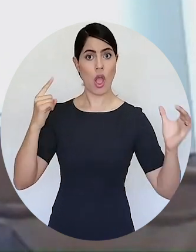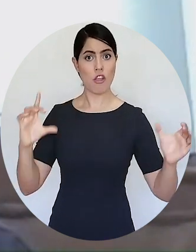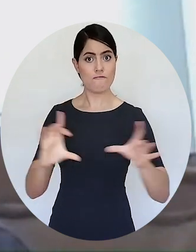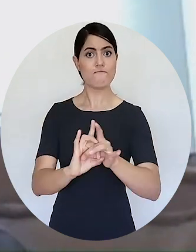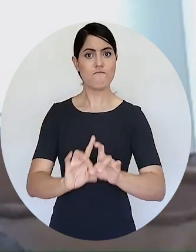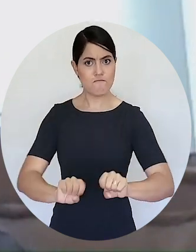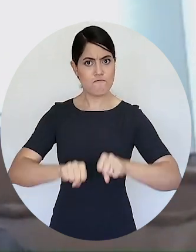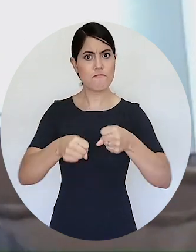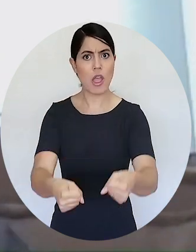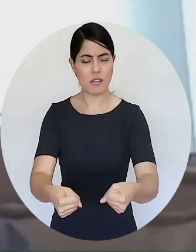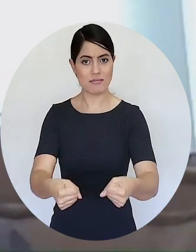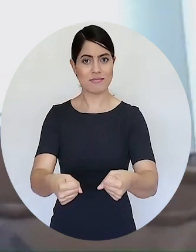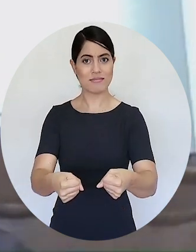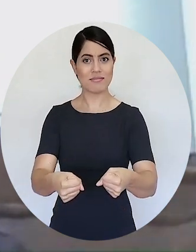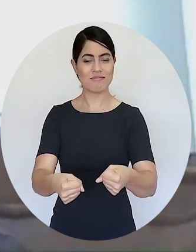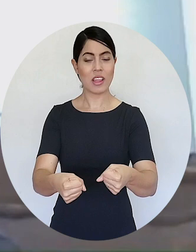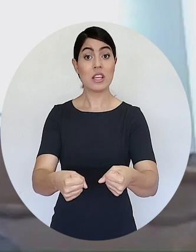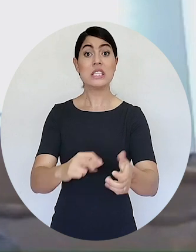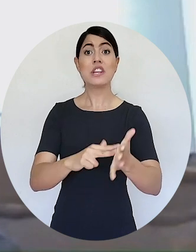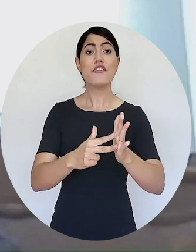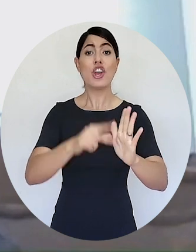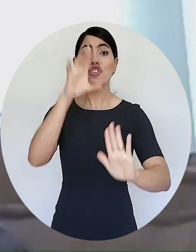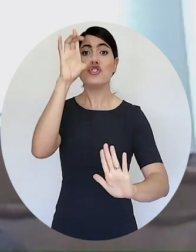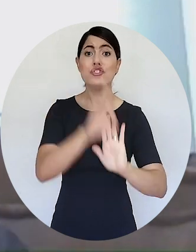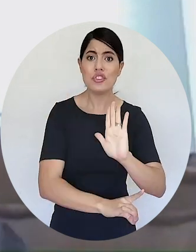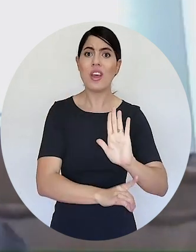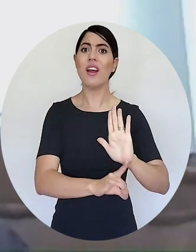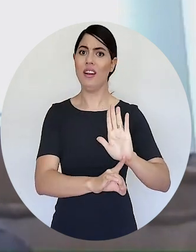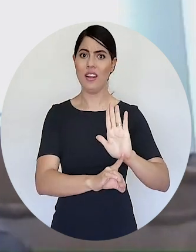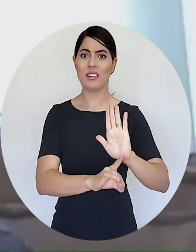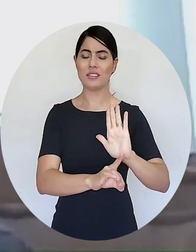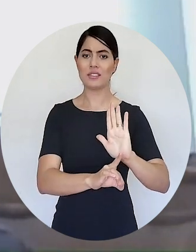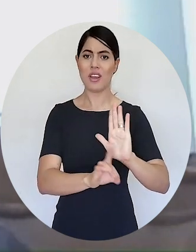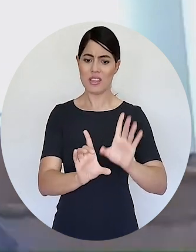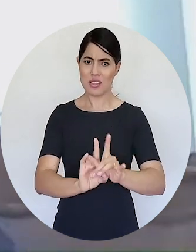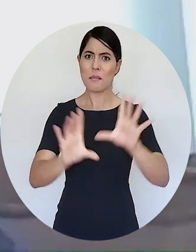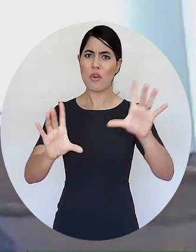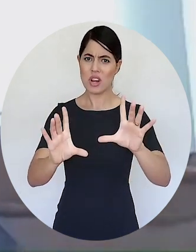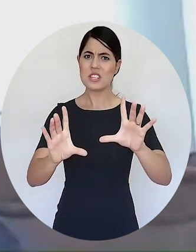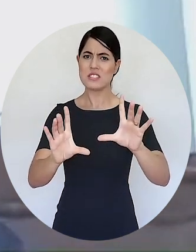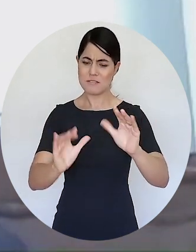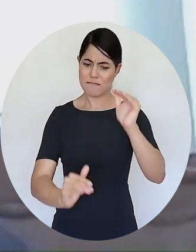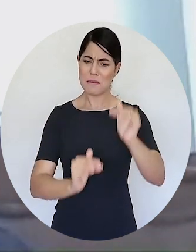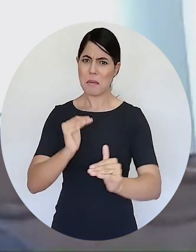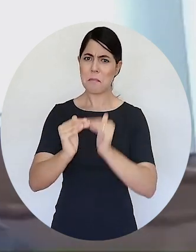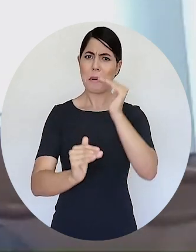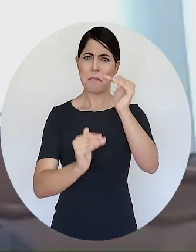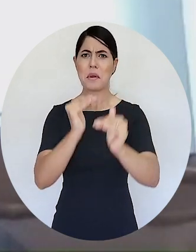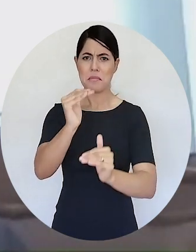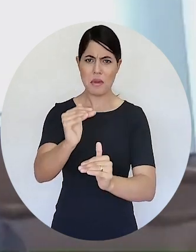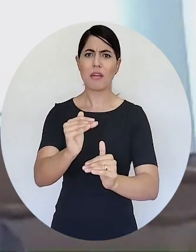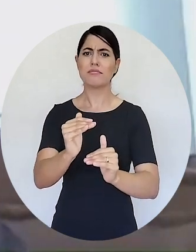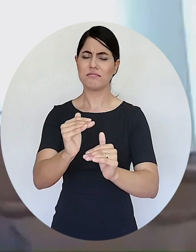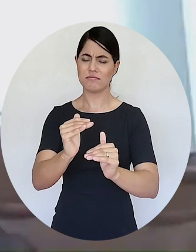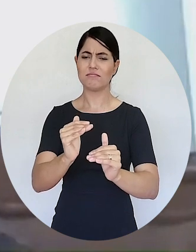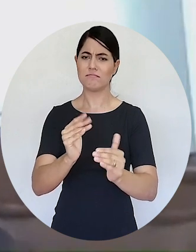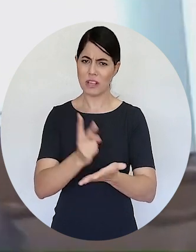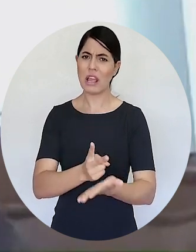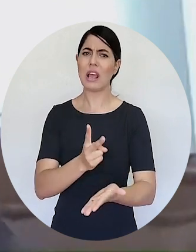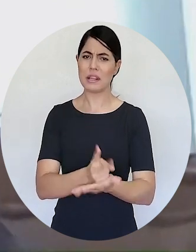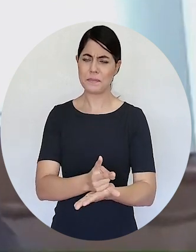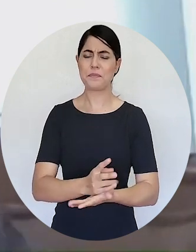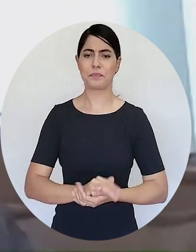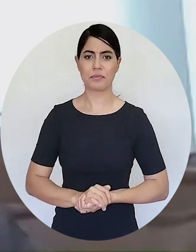dessa luta pelo restabelecimento do Estado de Direito, pelo restabelecimento da democracia. Então, eu acredito que